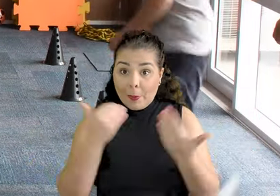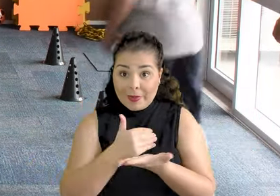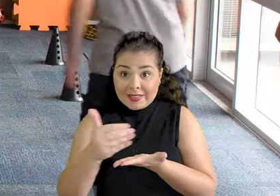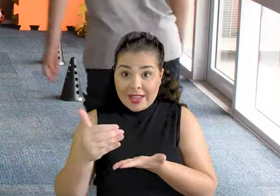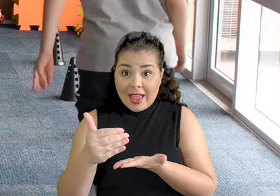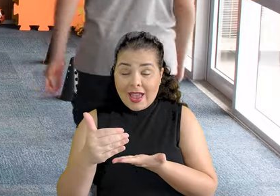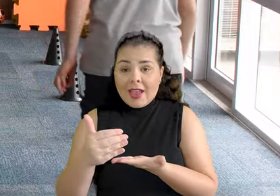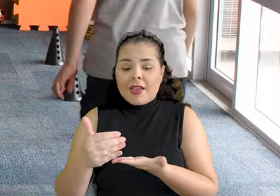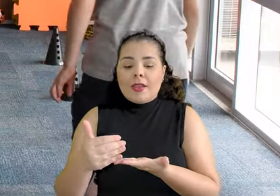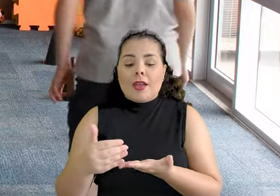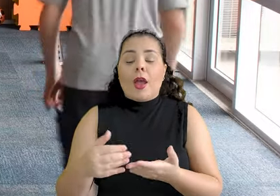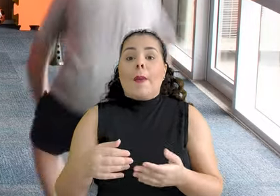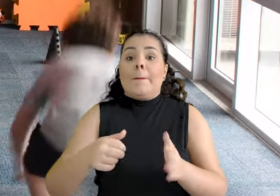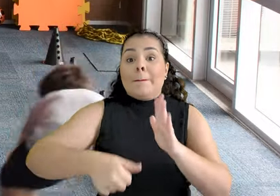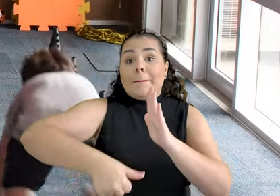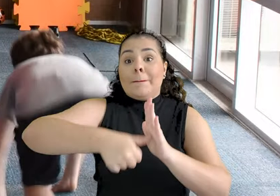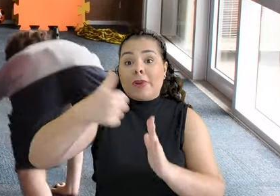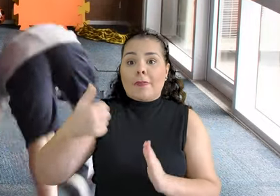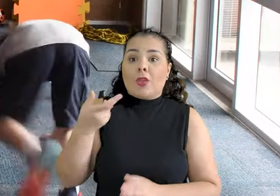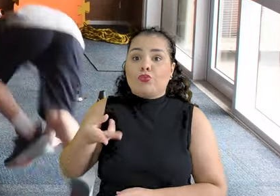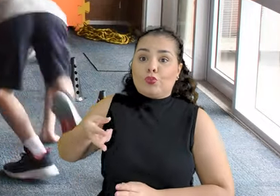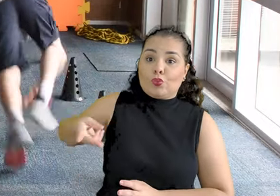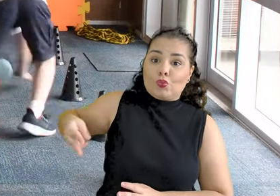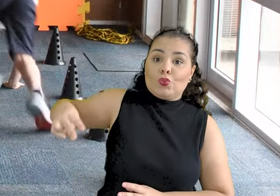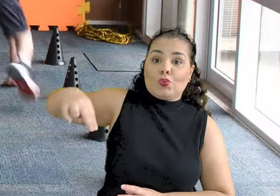Zigue-zague. Volta de urso!